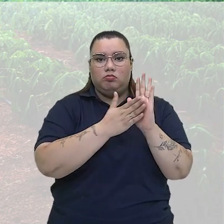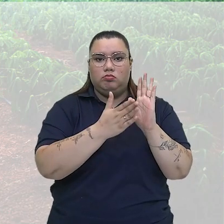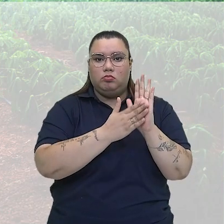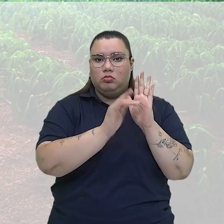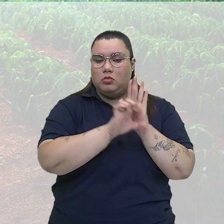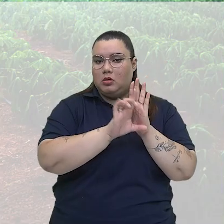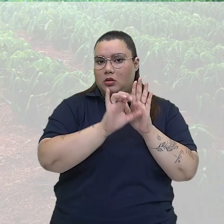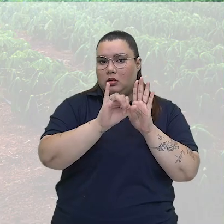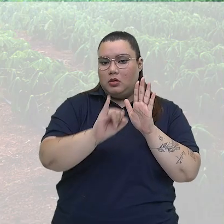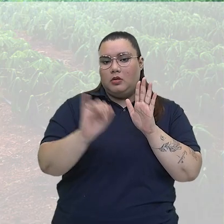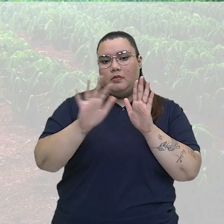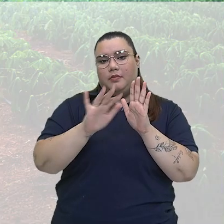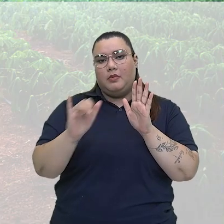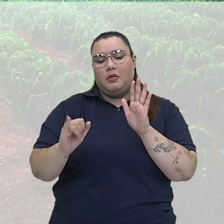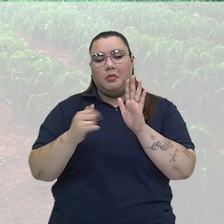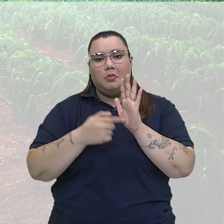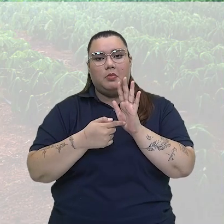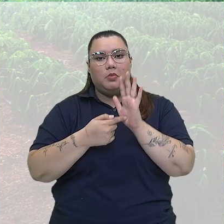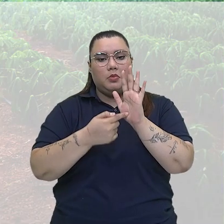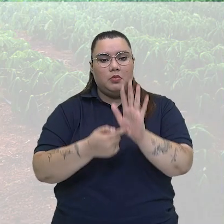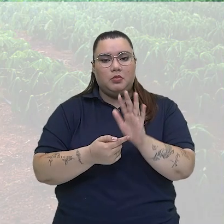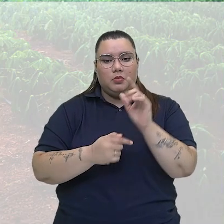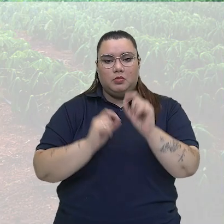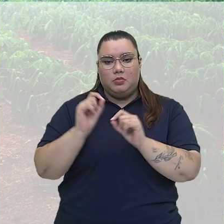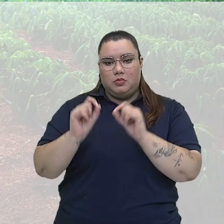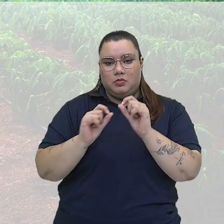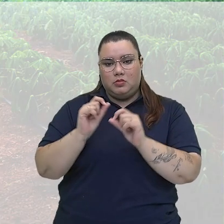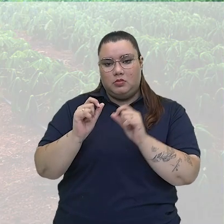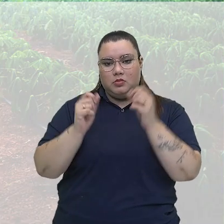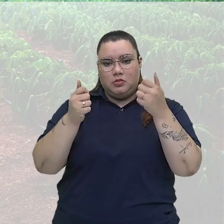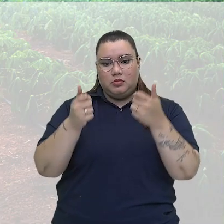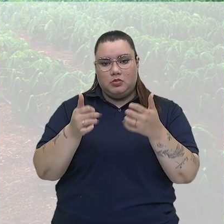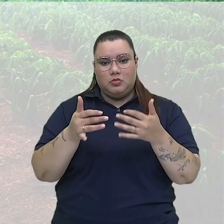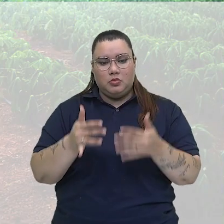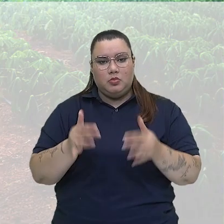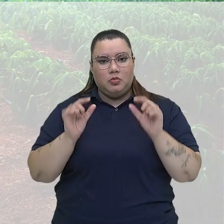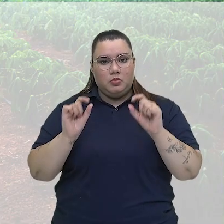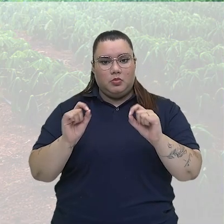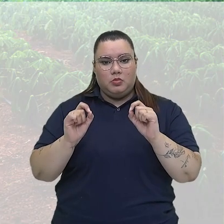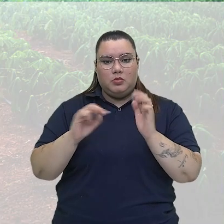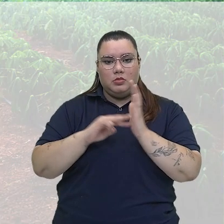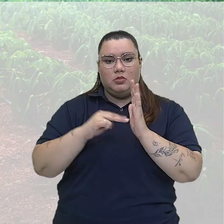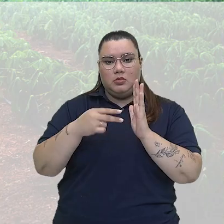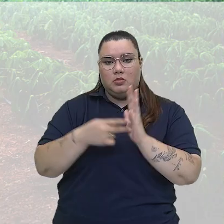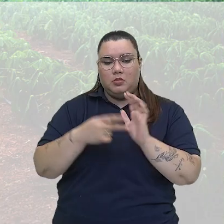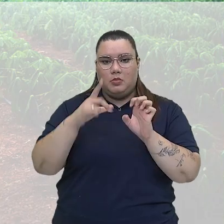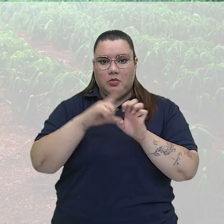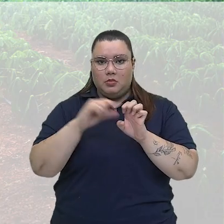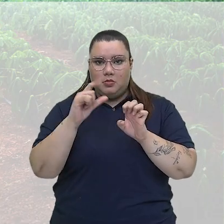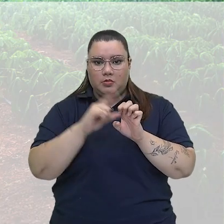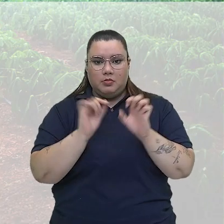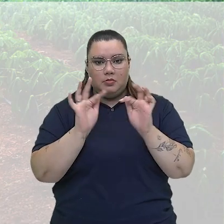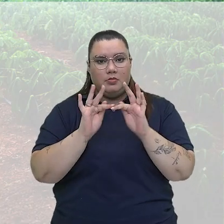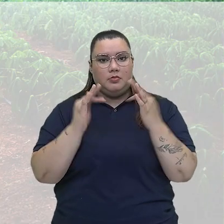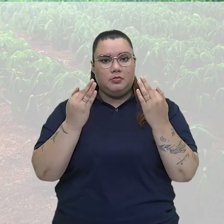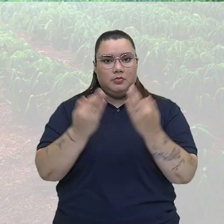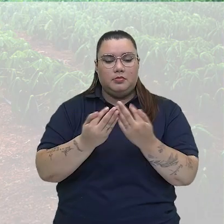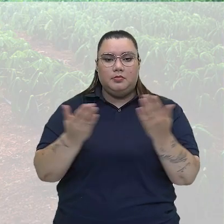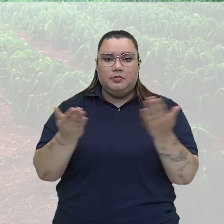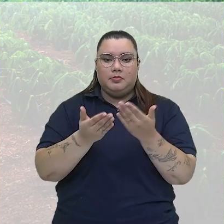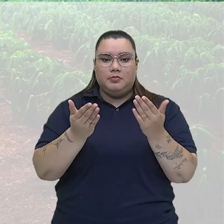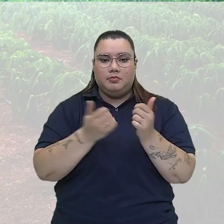tá? Que vão ali trazer a definição do que é o empreendimento familiar. Então,